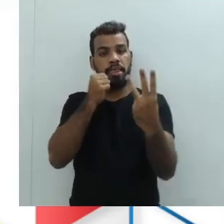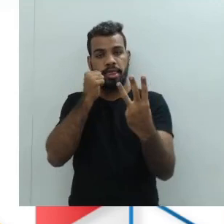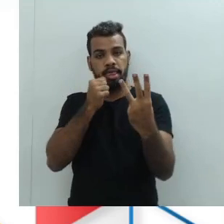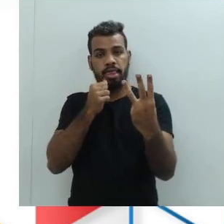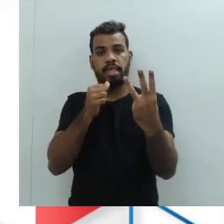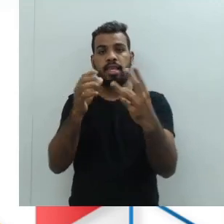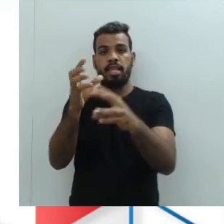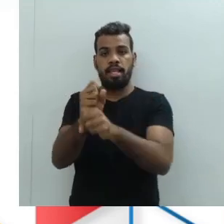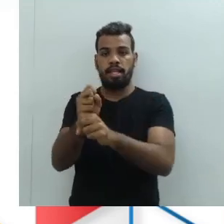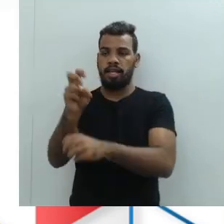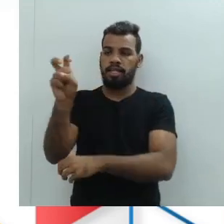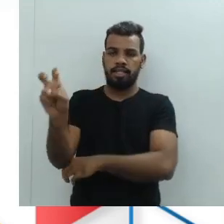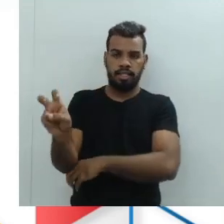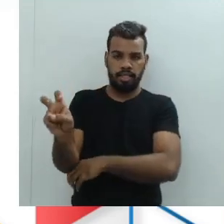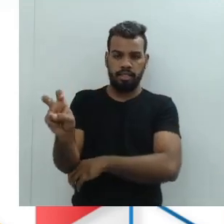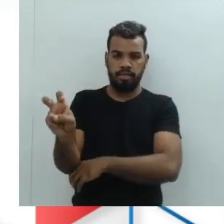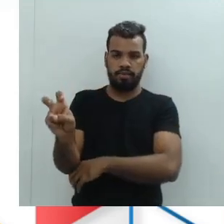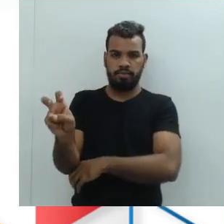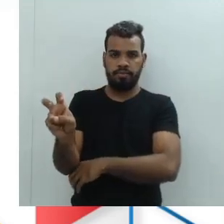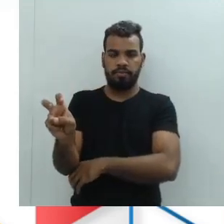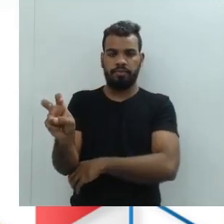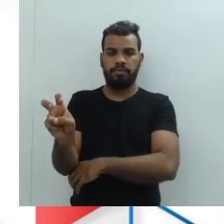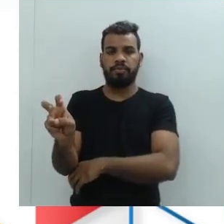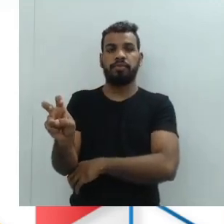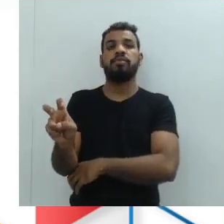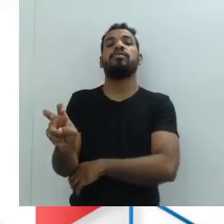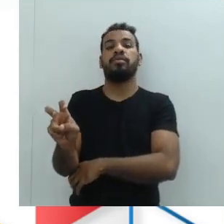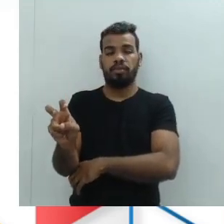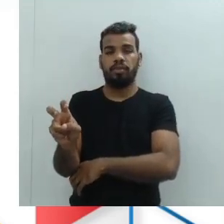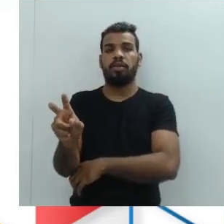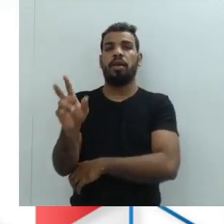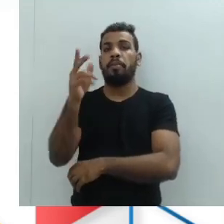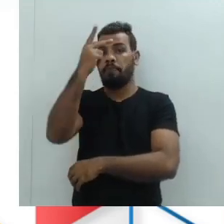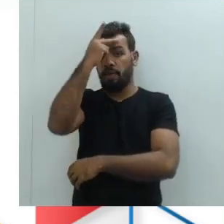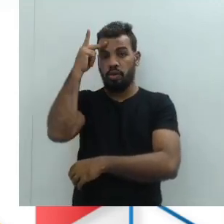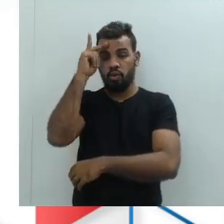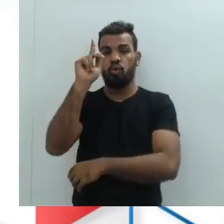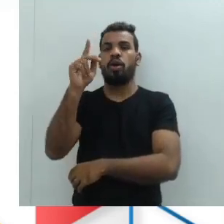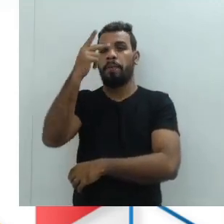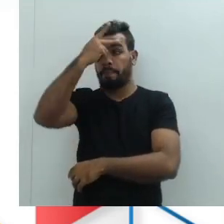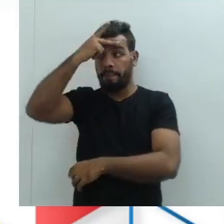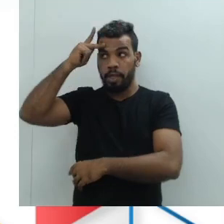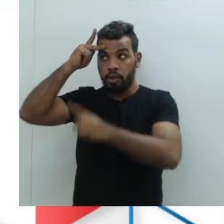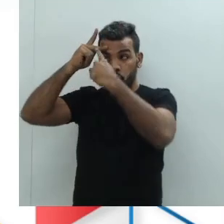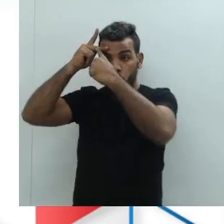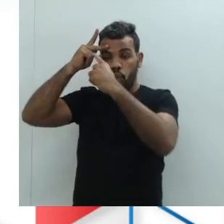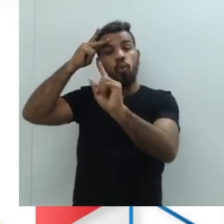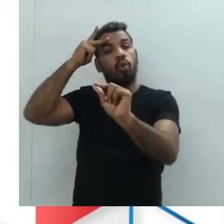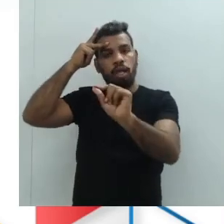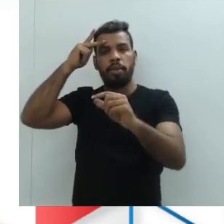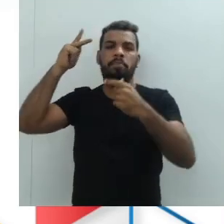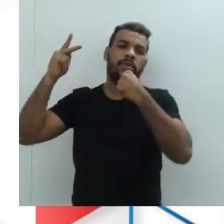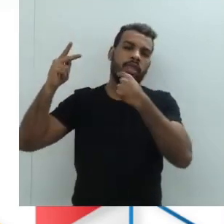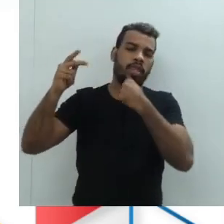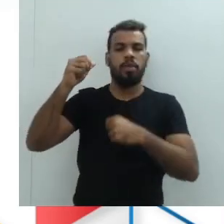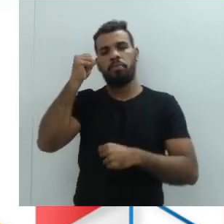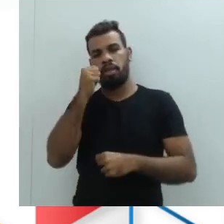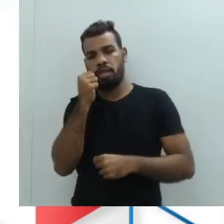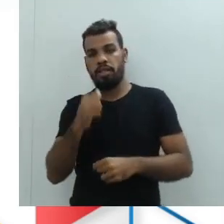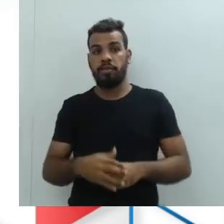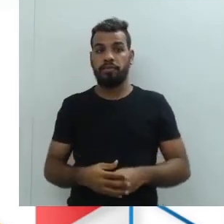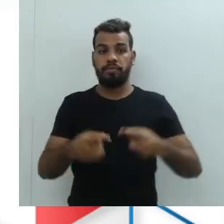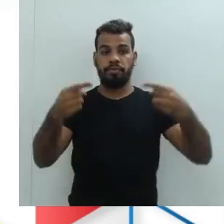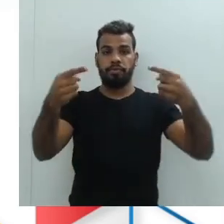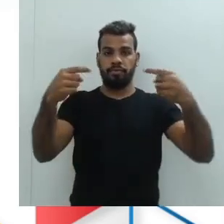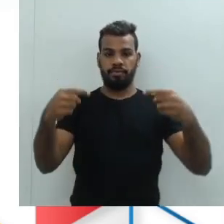5 pessoas. Logo, eu estou querendo dizer pessoas, incluindo menino e menina. Na torcida do